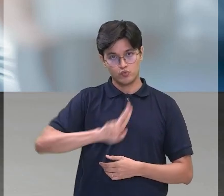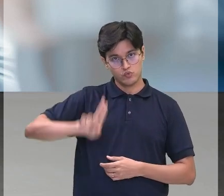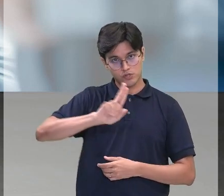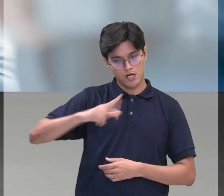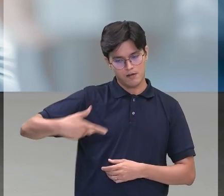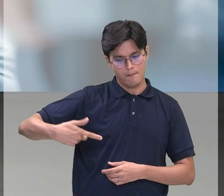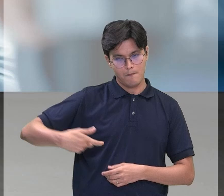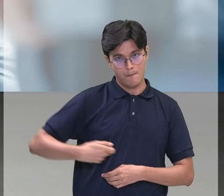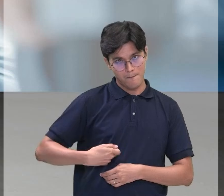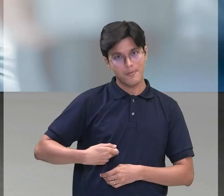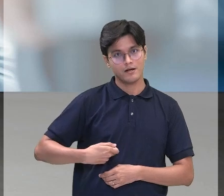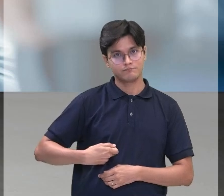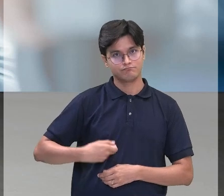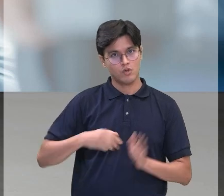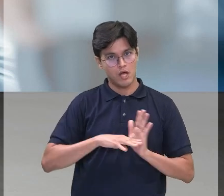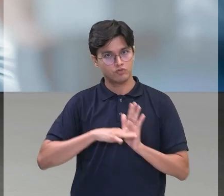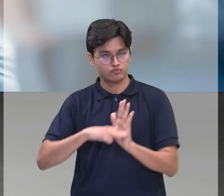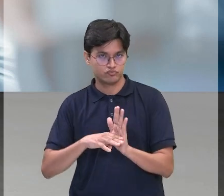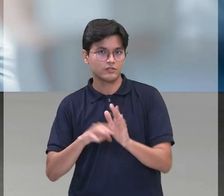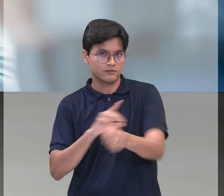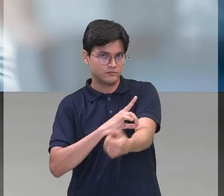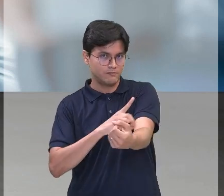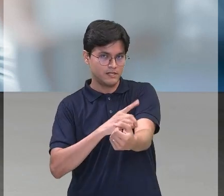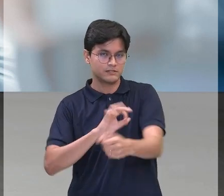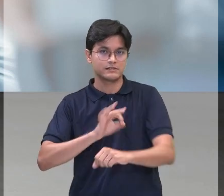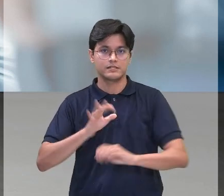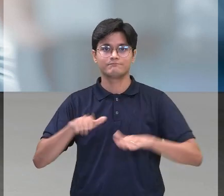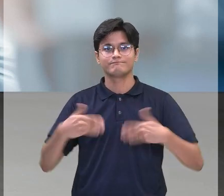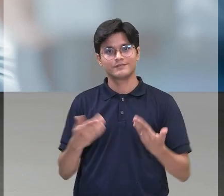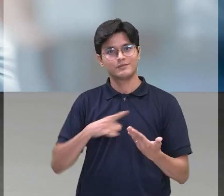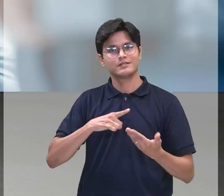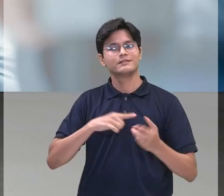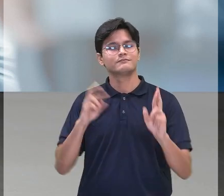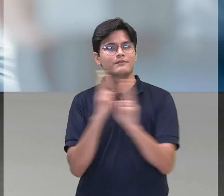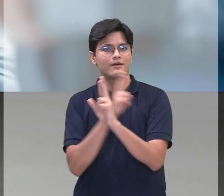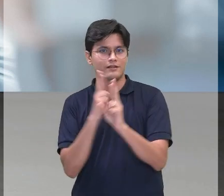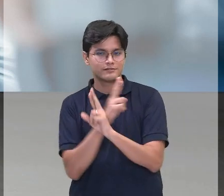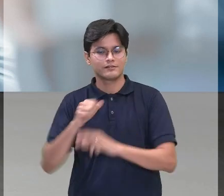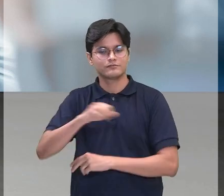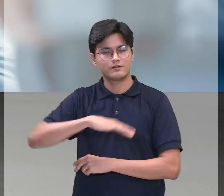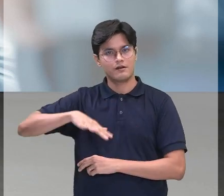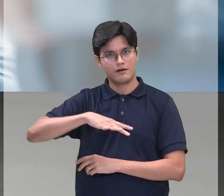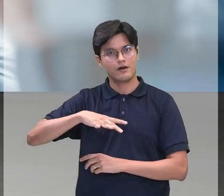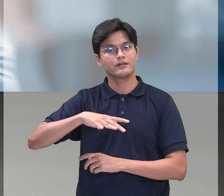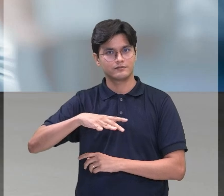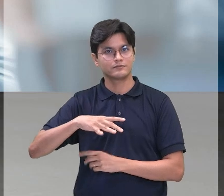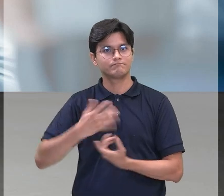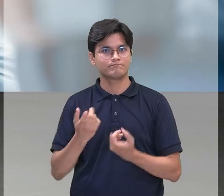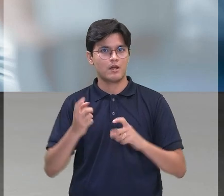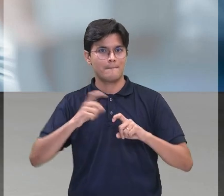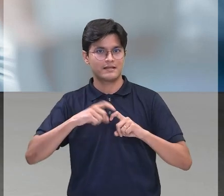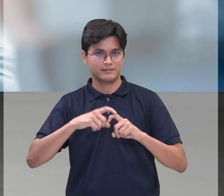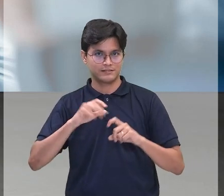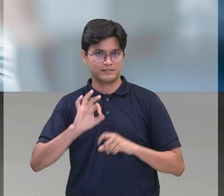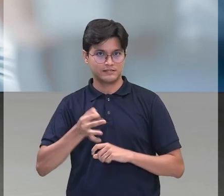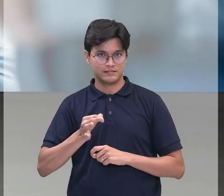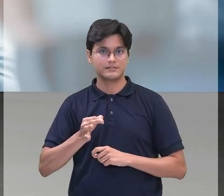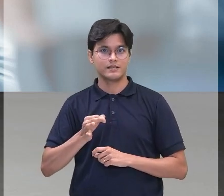gente observa a relação da área da saúde, a relação da medicina para a produção de um hormônio